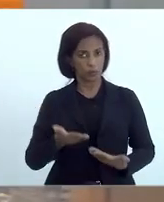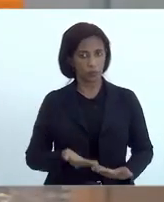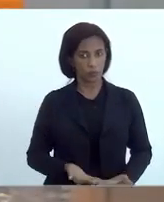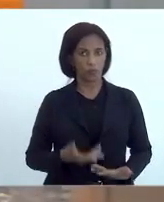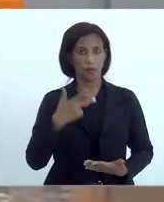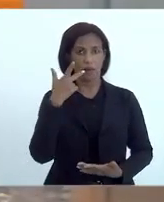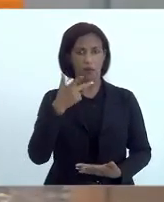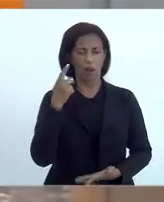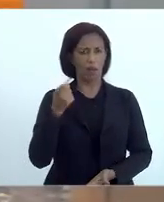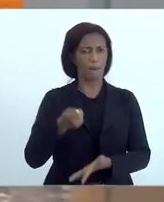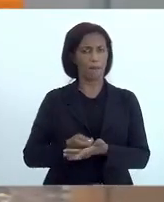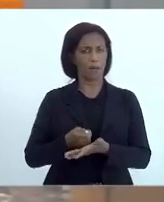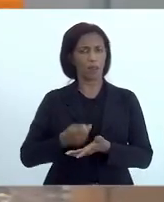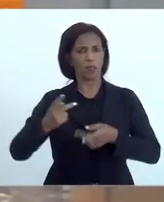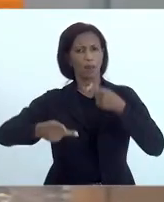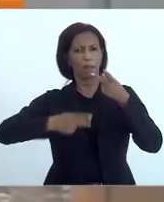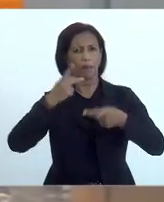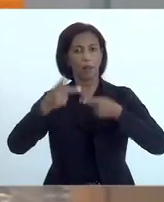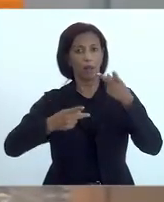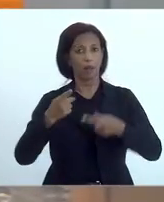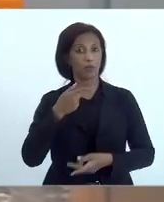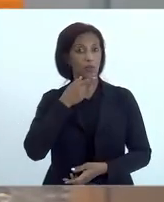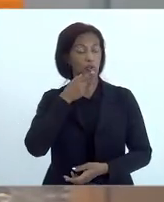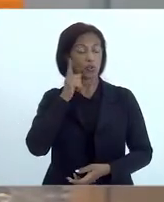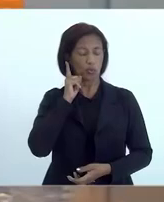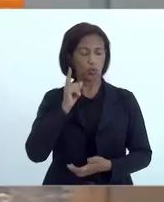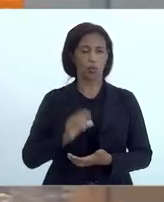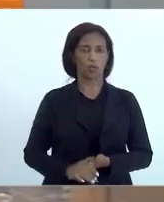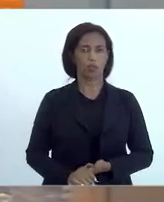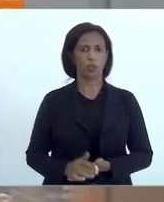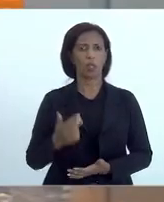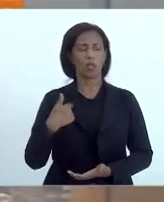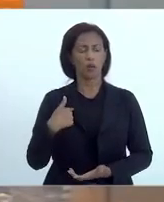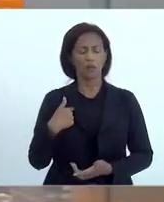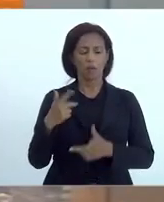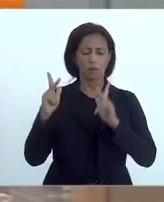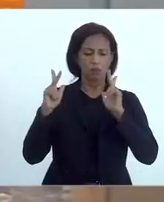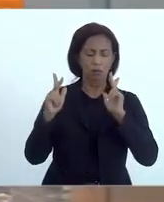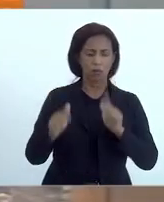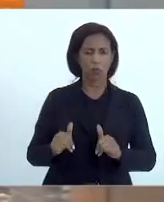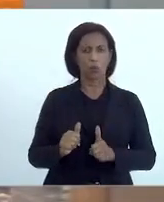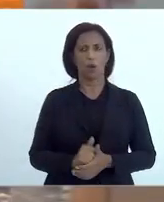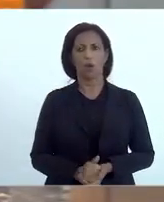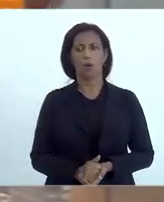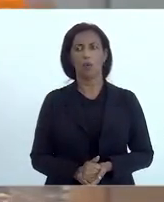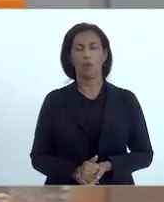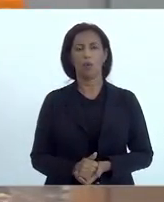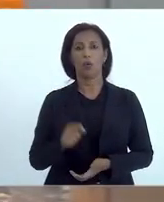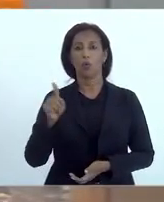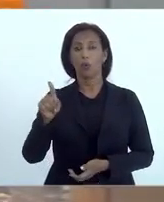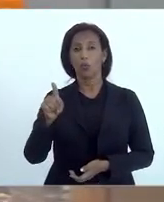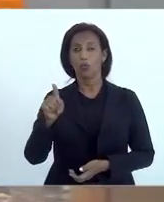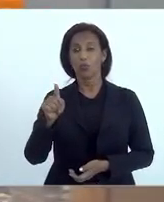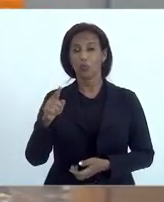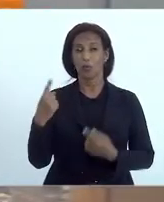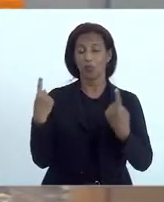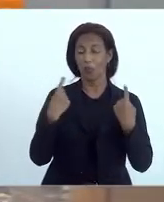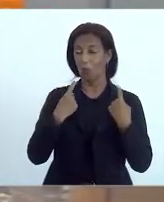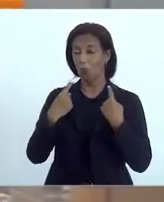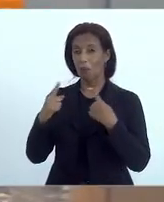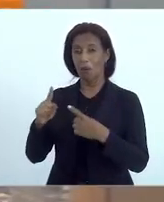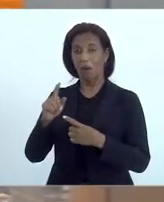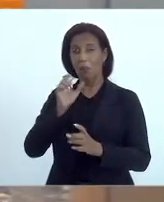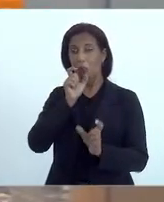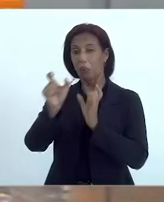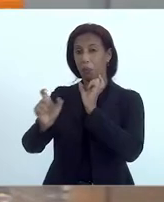veio aqui dizendo que mantém as palavras do que disse ontem eu faço o mesmo desagravo que fez vossa excelência fez ofensas pessoais o